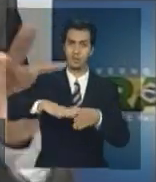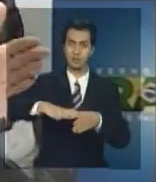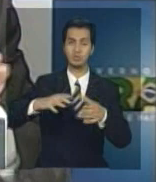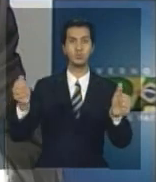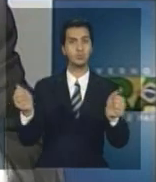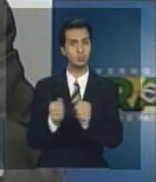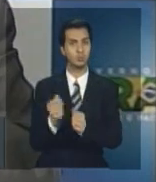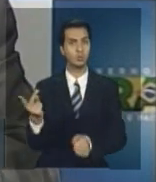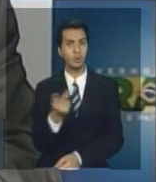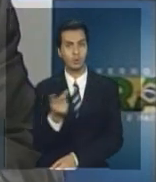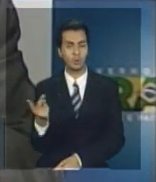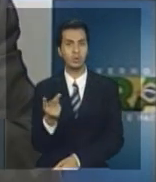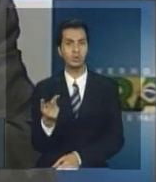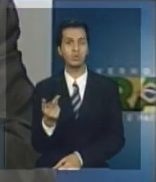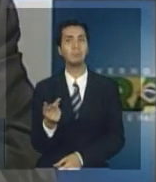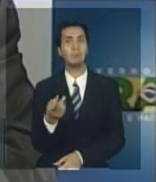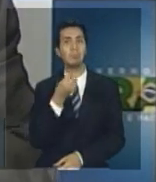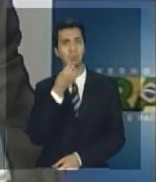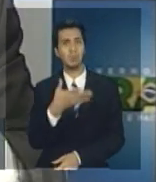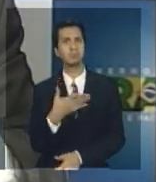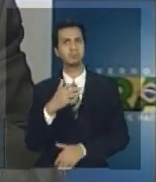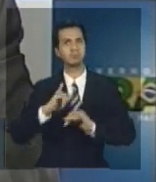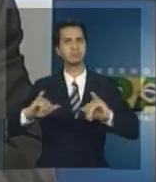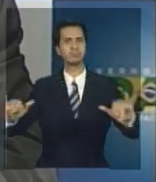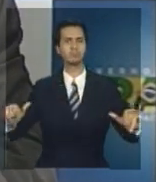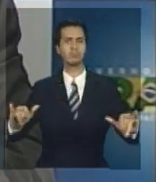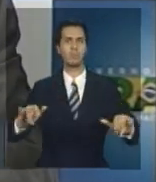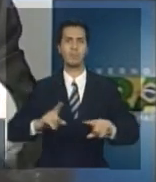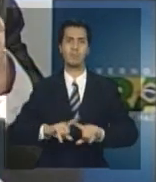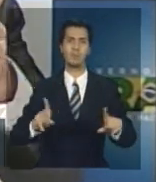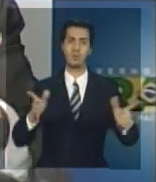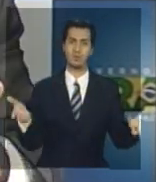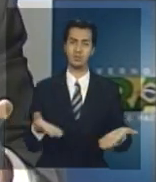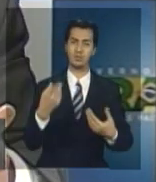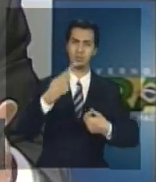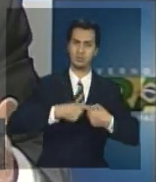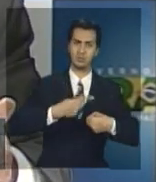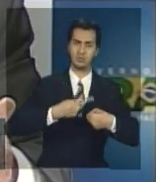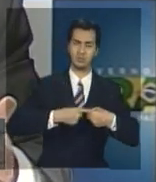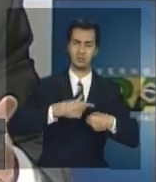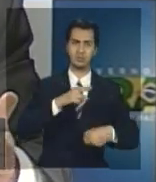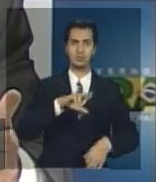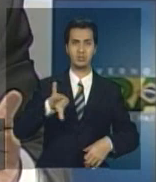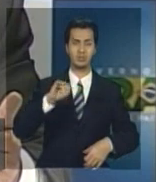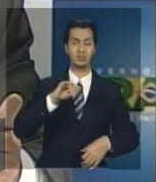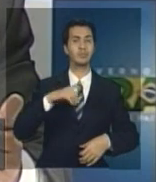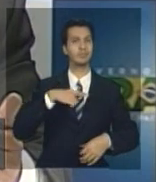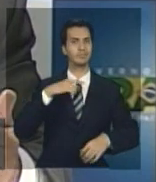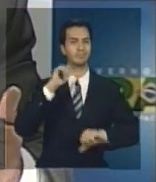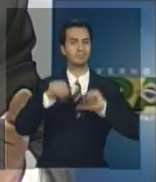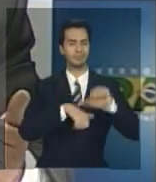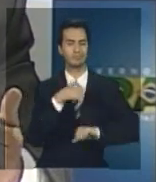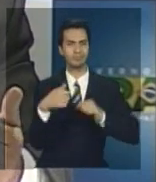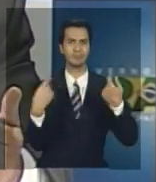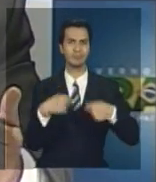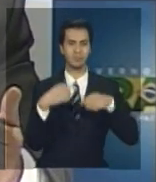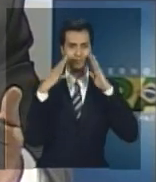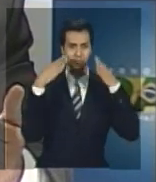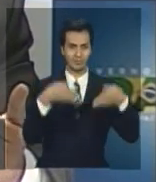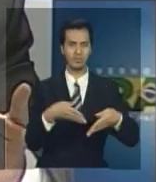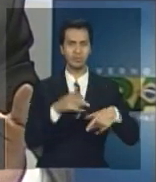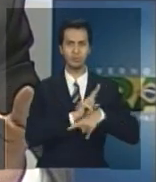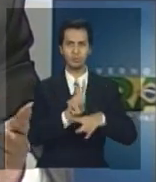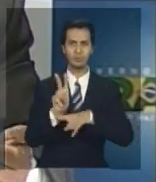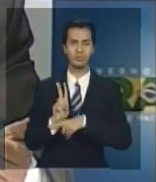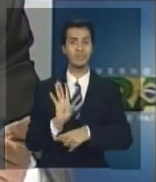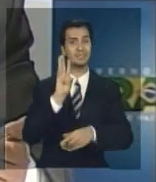mosquito migrasse para outro foco, para outro tipo de utensílio, ainda dentro da casa das pessoas. Então, essa classificação